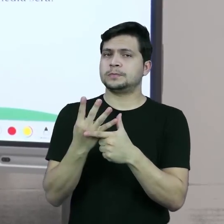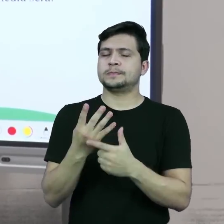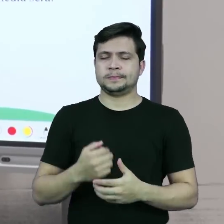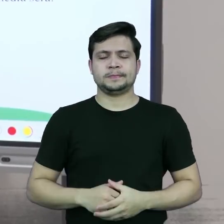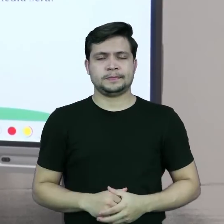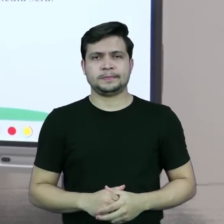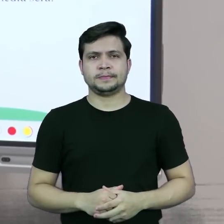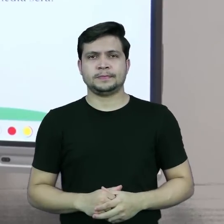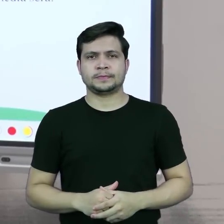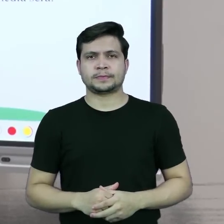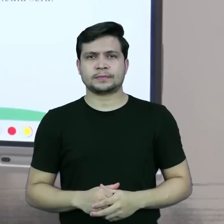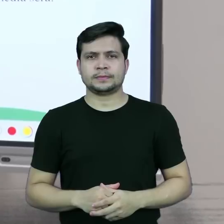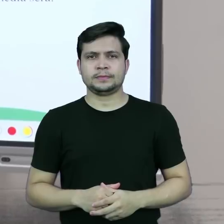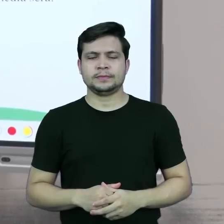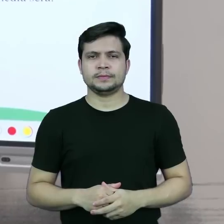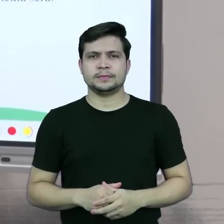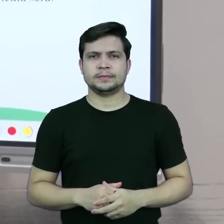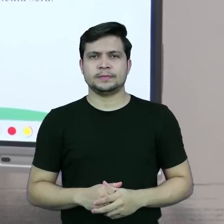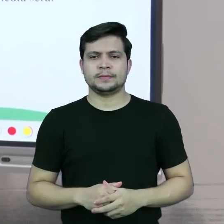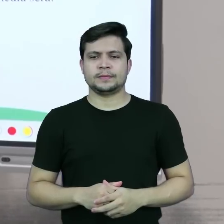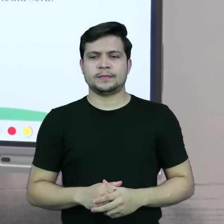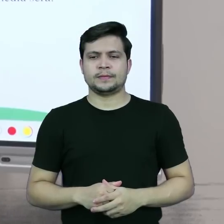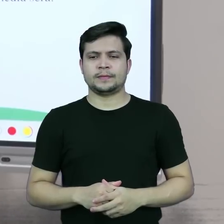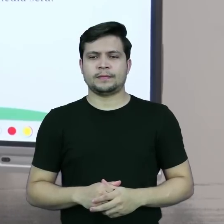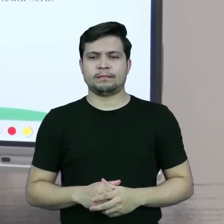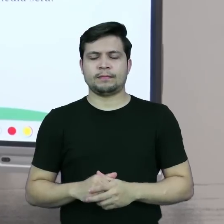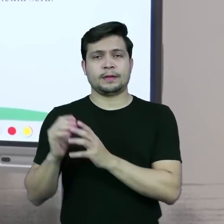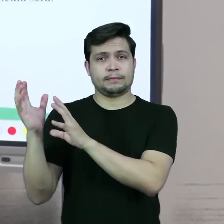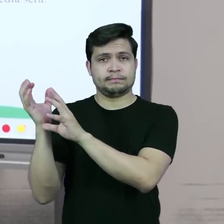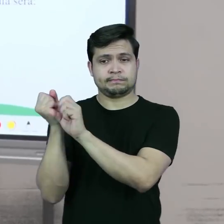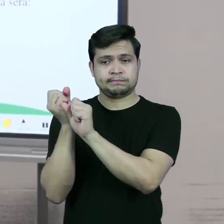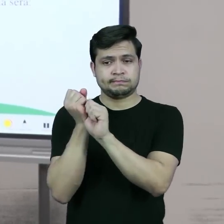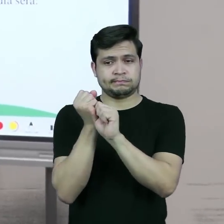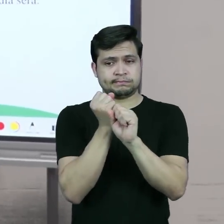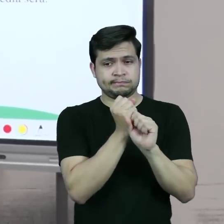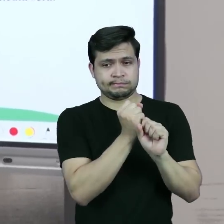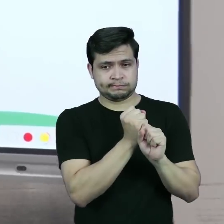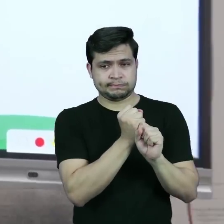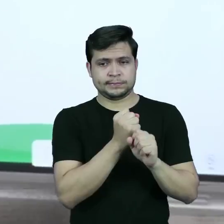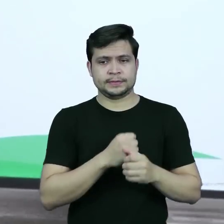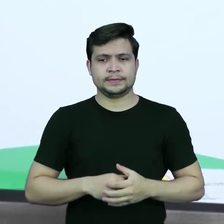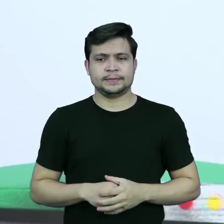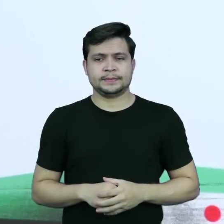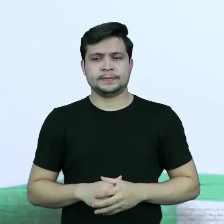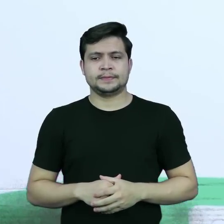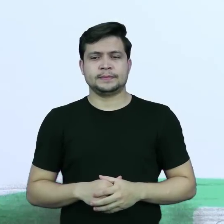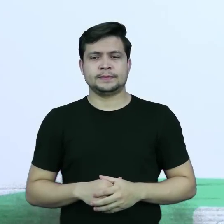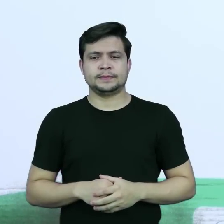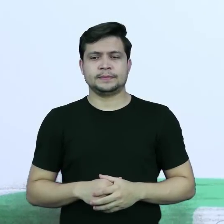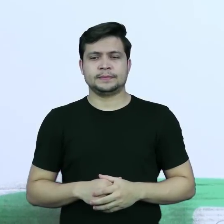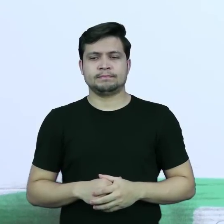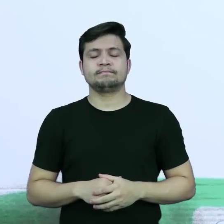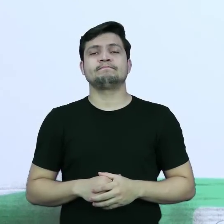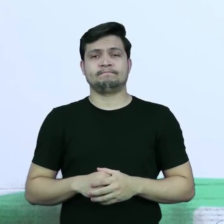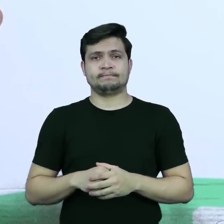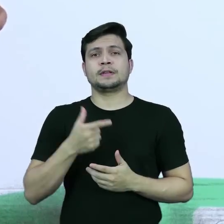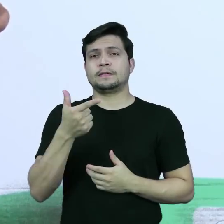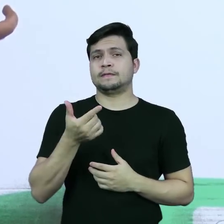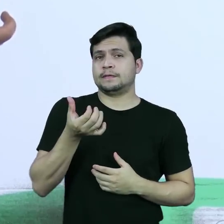as notas 6, 8, 5 e 7 em uma etapa, sua média será. Nós temos aqui então